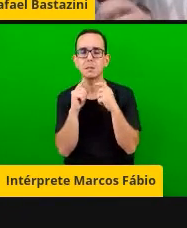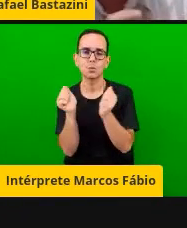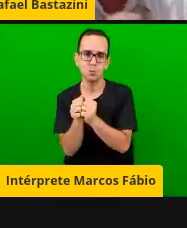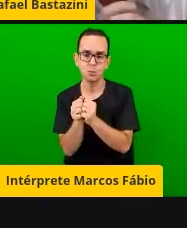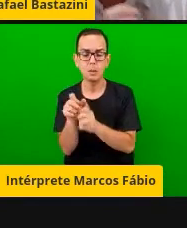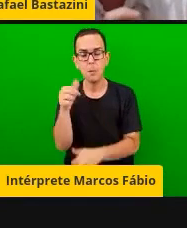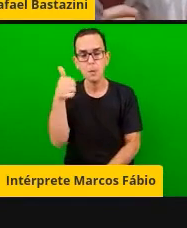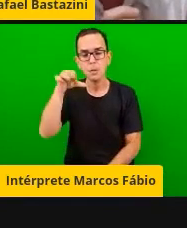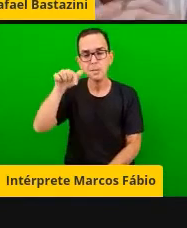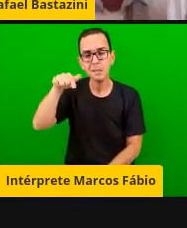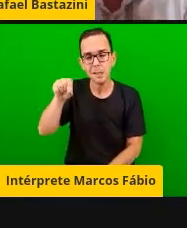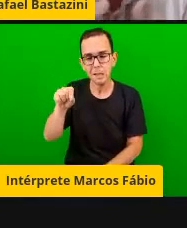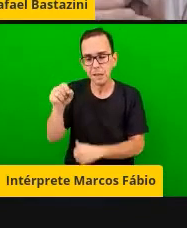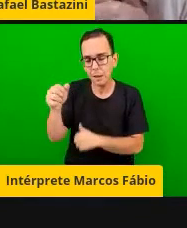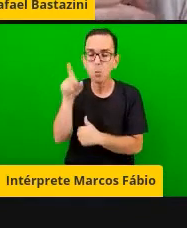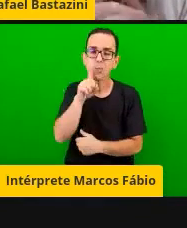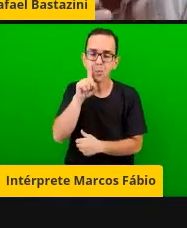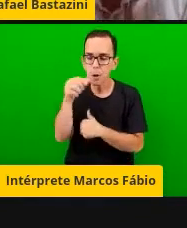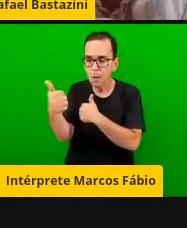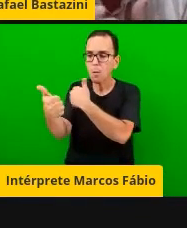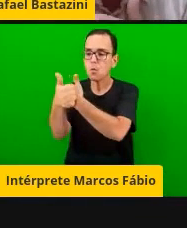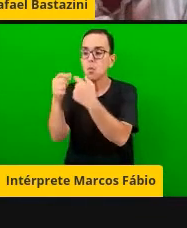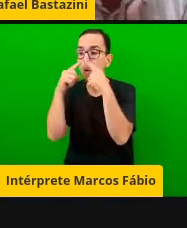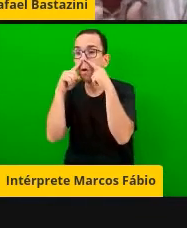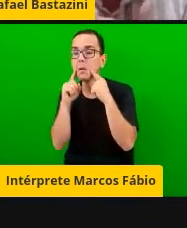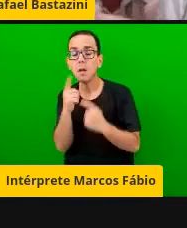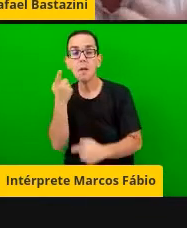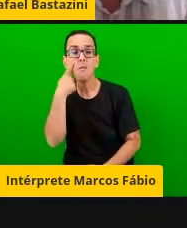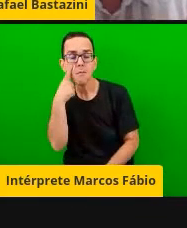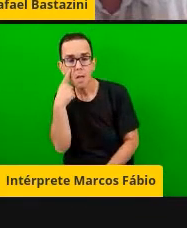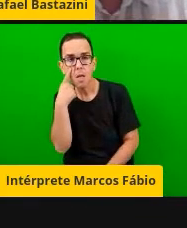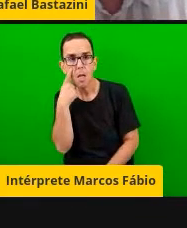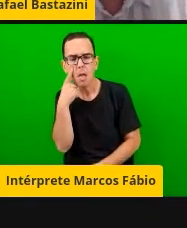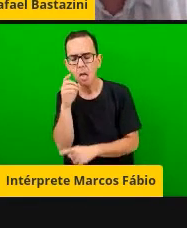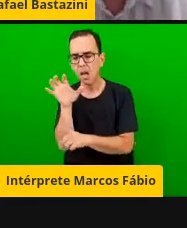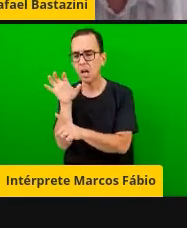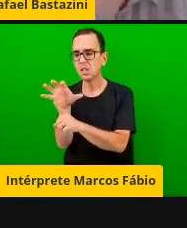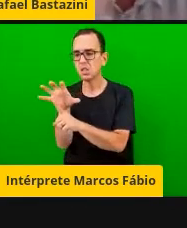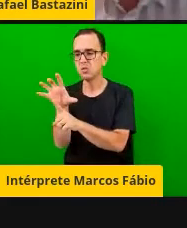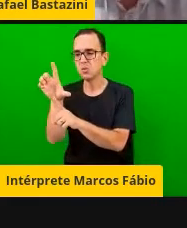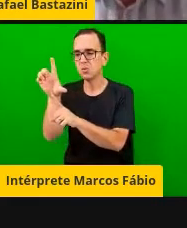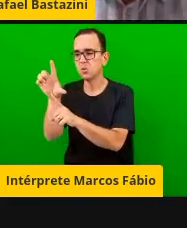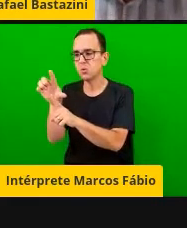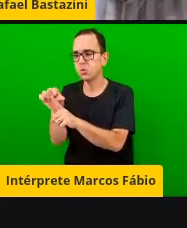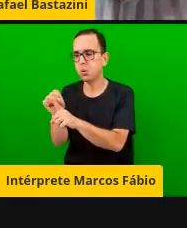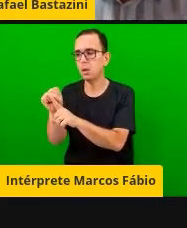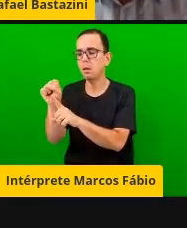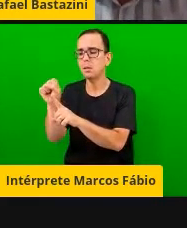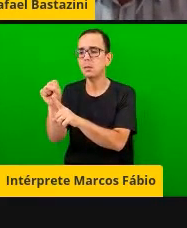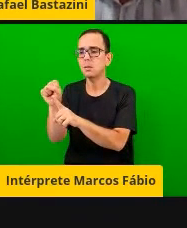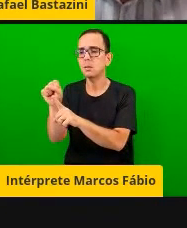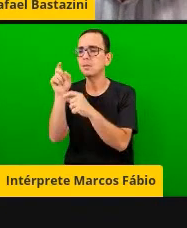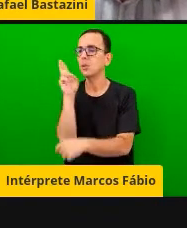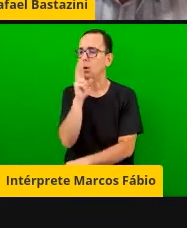Estados Unidos se aproxima da China visando diminuir a influência soviética naquele país. Bom,